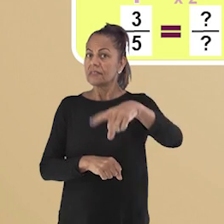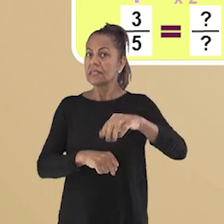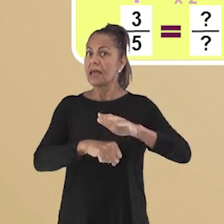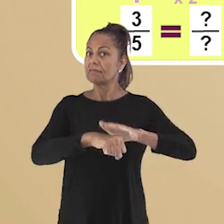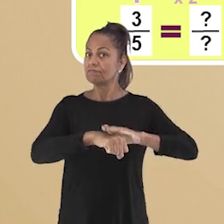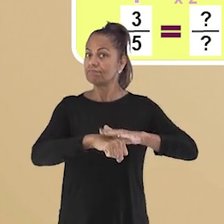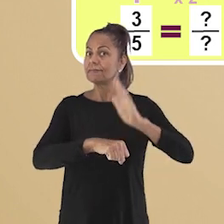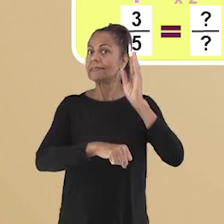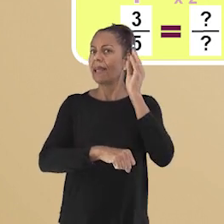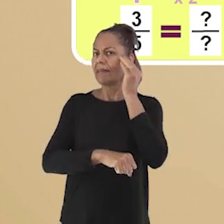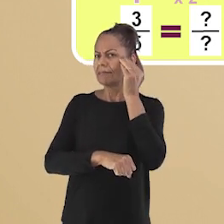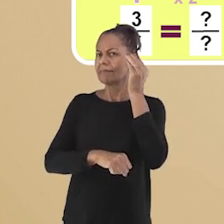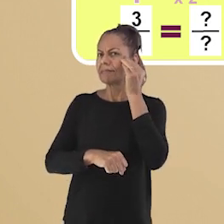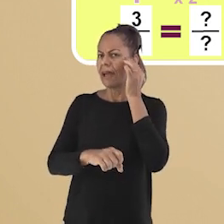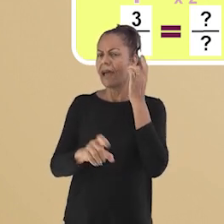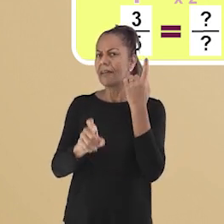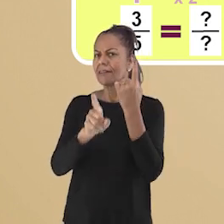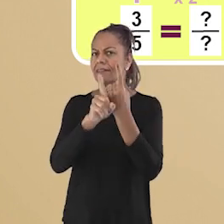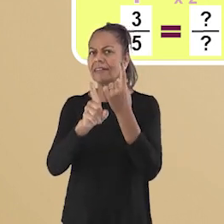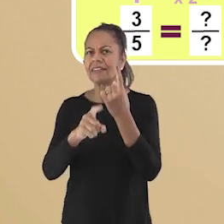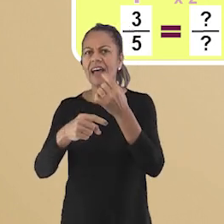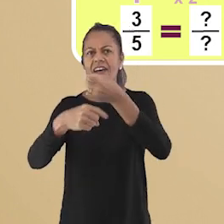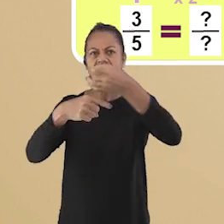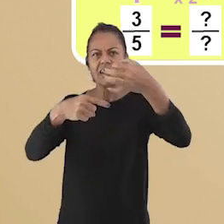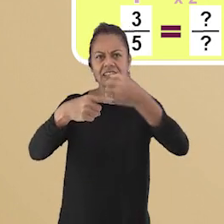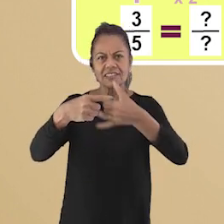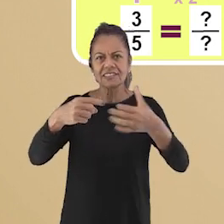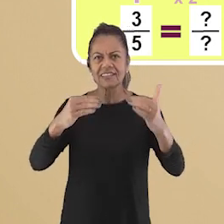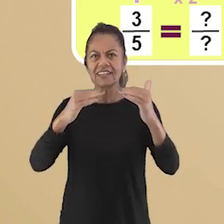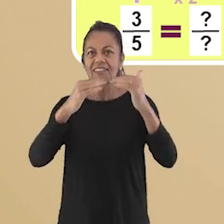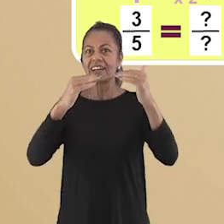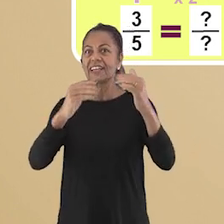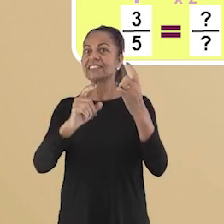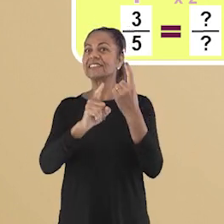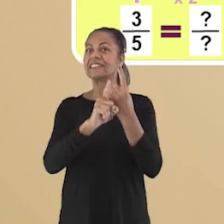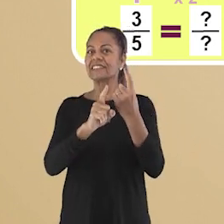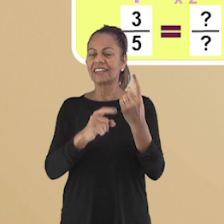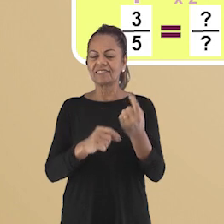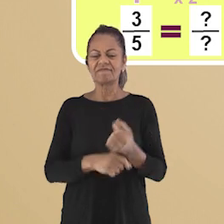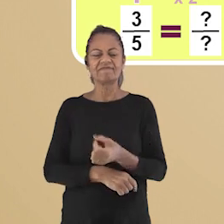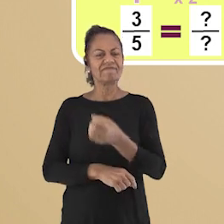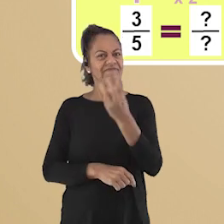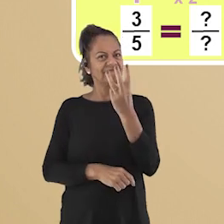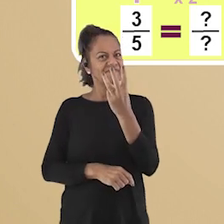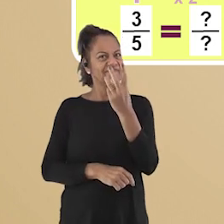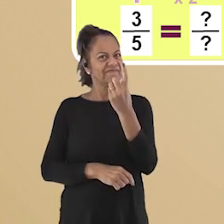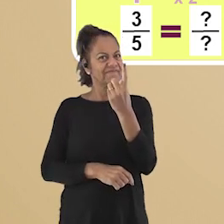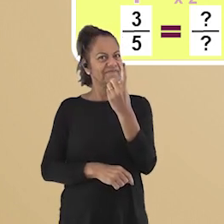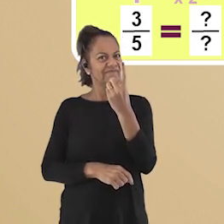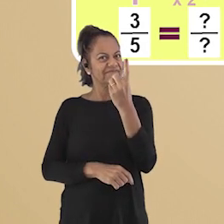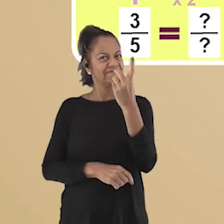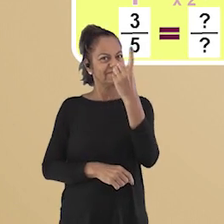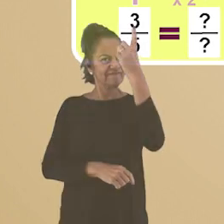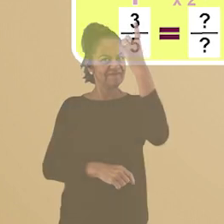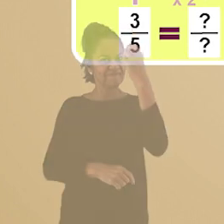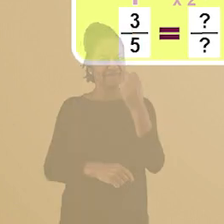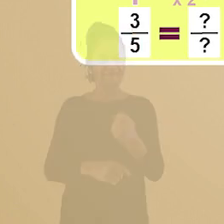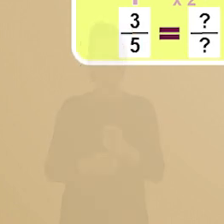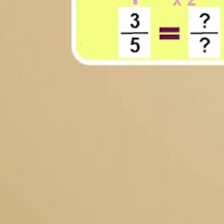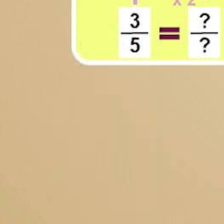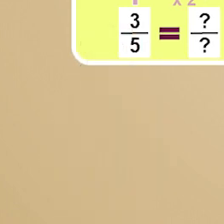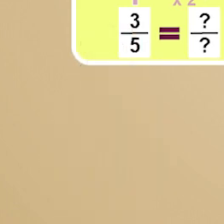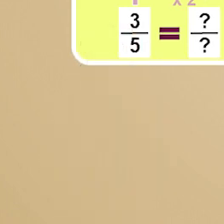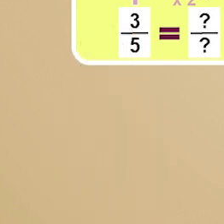as frações equivalentes. Vou soltar o tempo em 3, 2, 1, valendo!